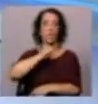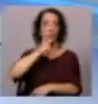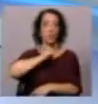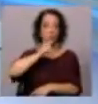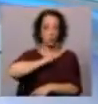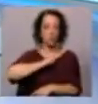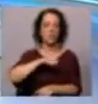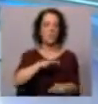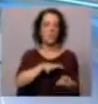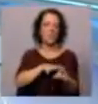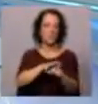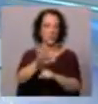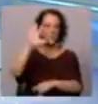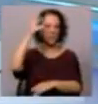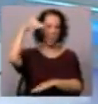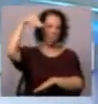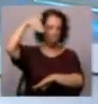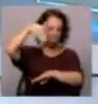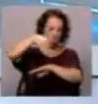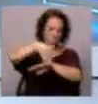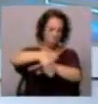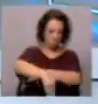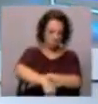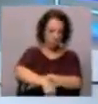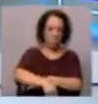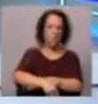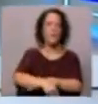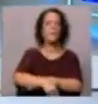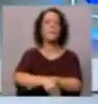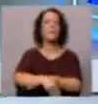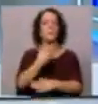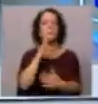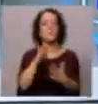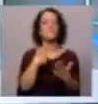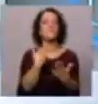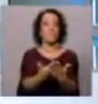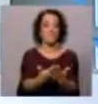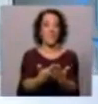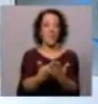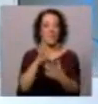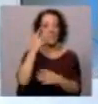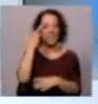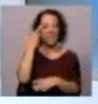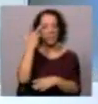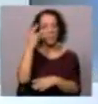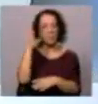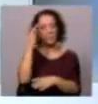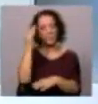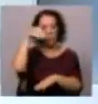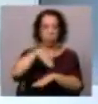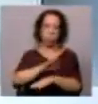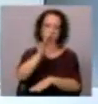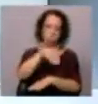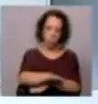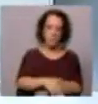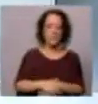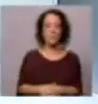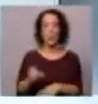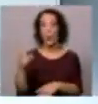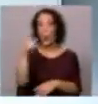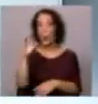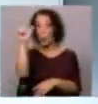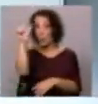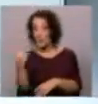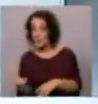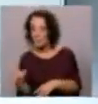sob a influência de uma depressão localizada a sul deste arquipélago, originando assim alguma instabilidade. O território do continente e a Madeira